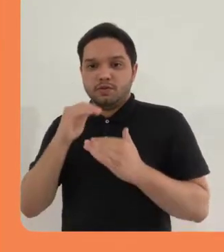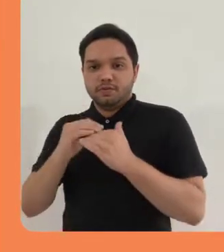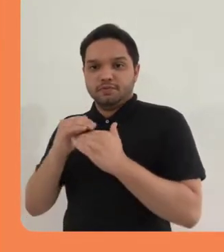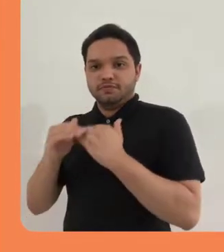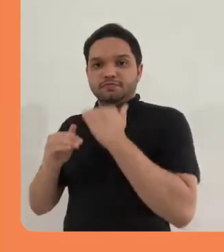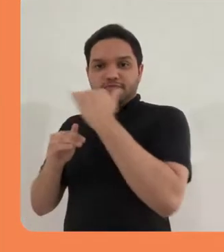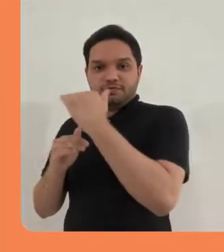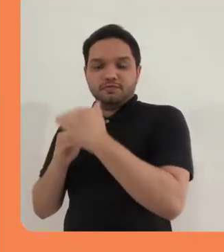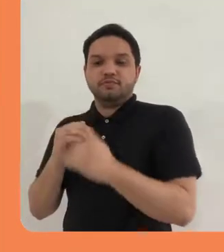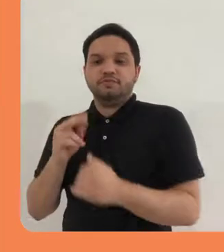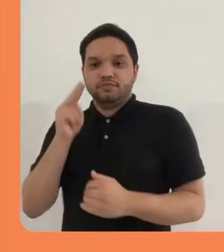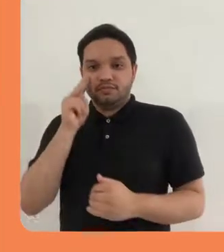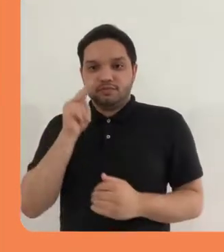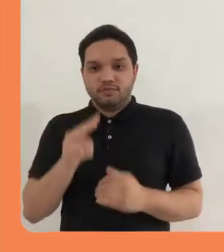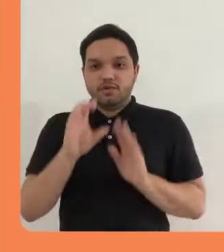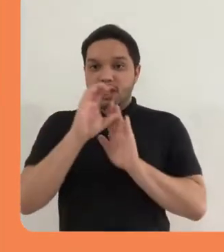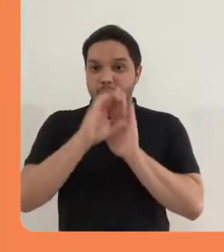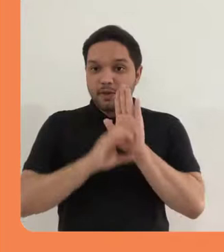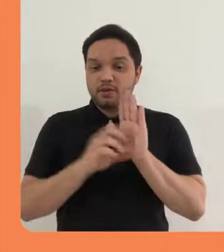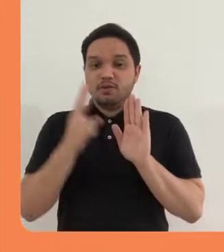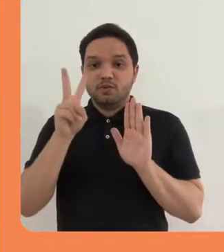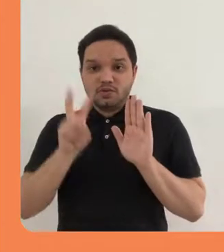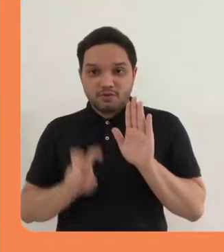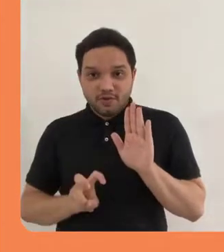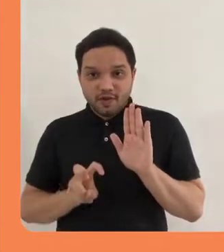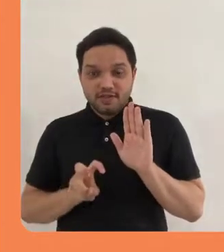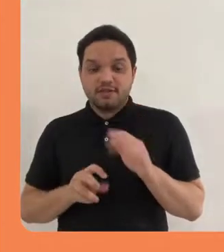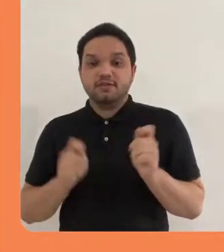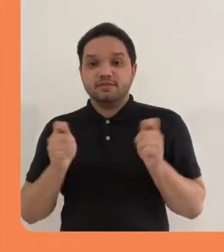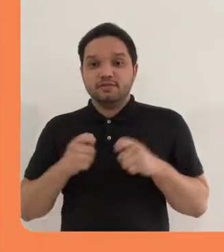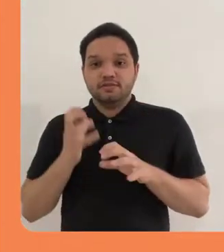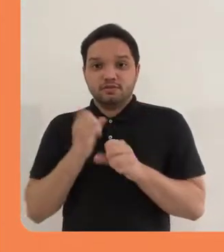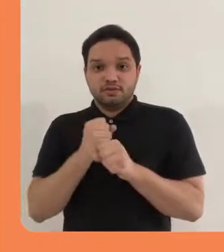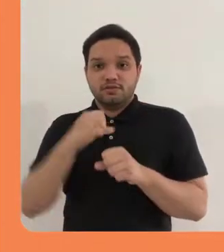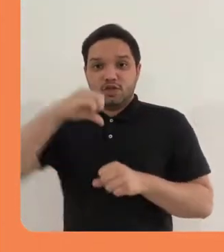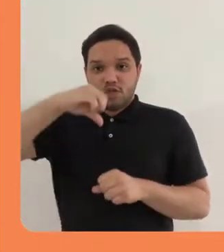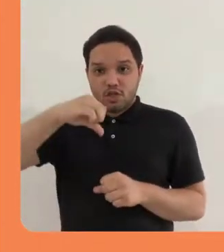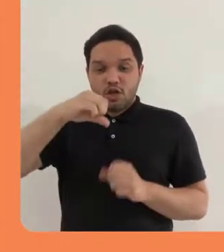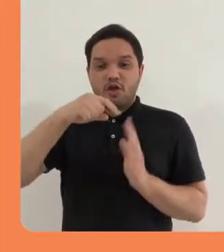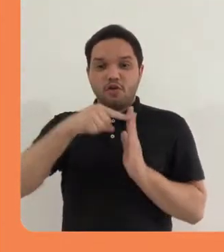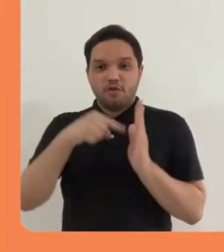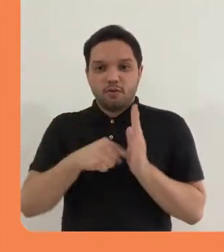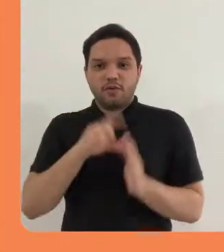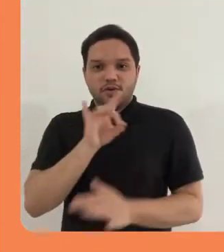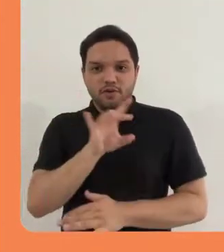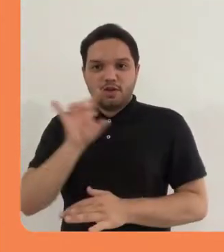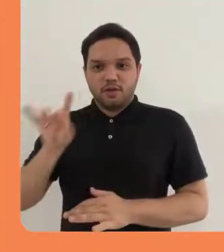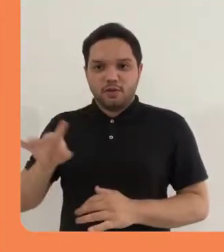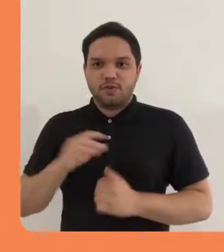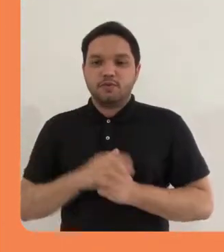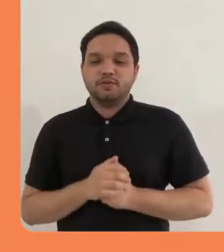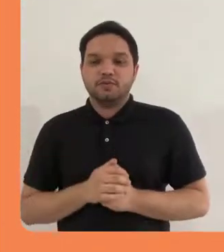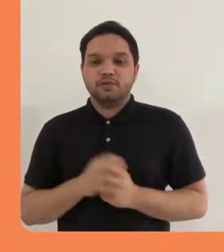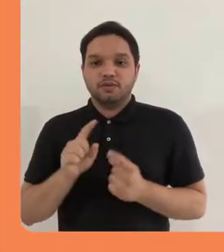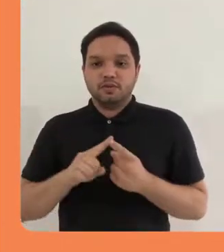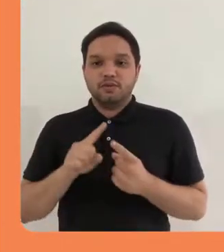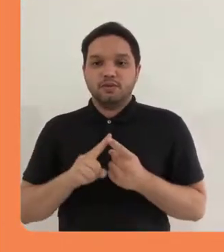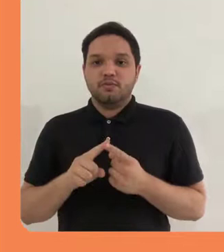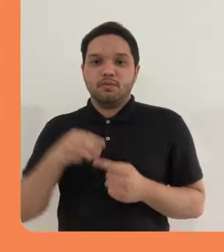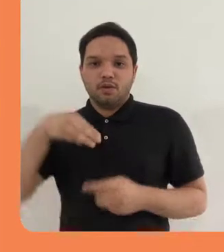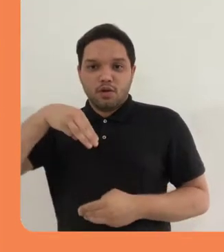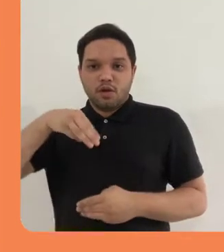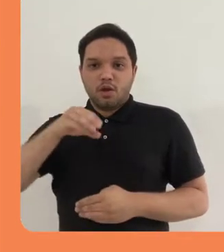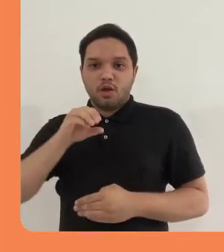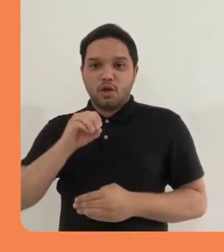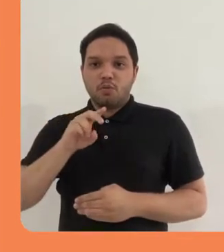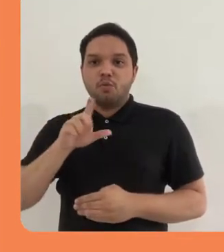E assim a gente subiu de nível, né? Visualizamos o capítulo duas vezes, ganhamos pontos para isso, 9 pontos em cada,